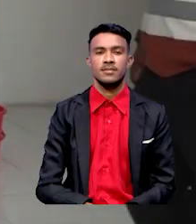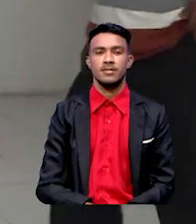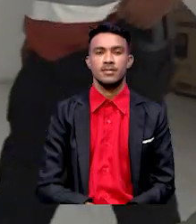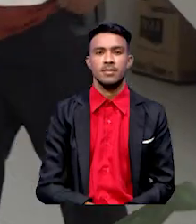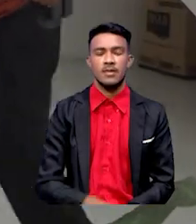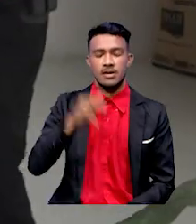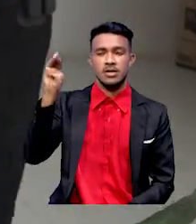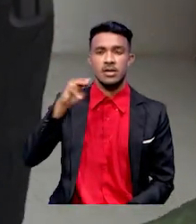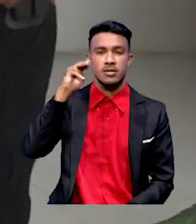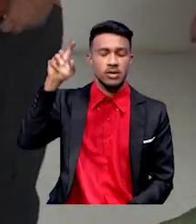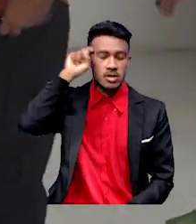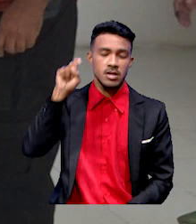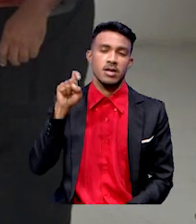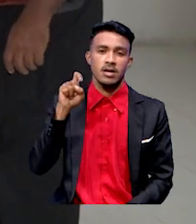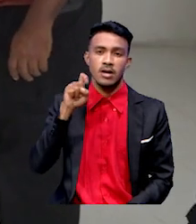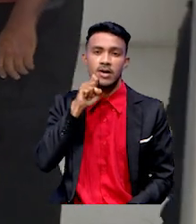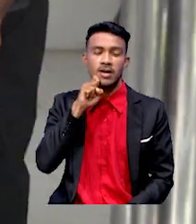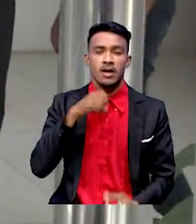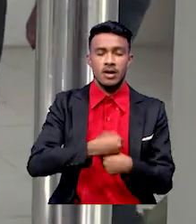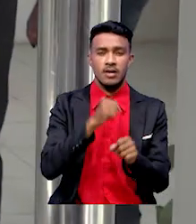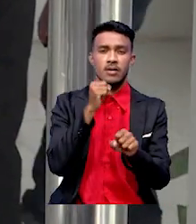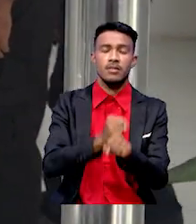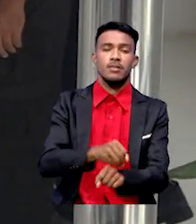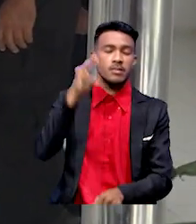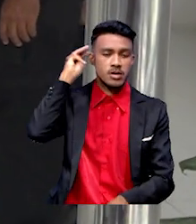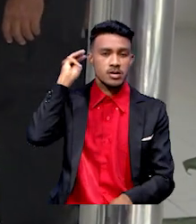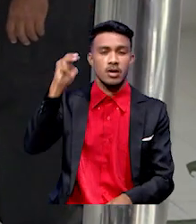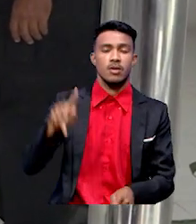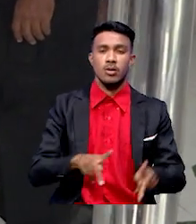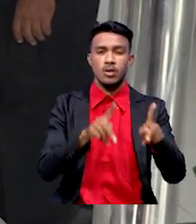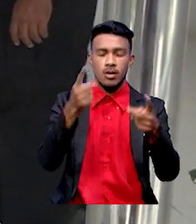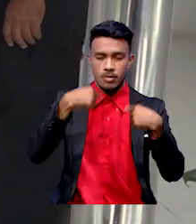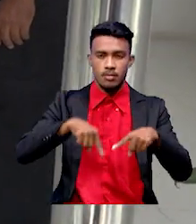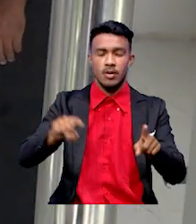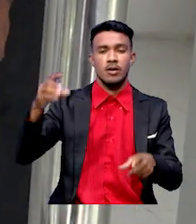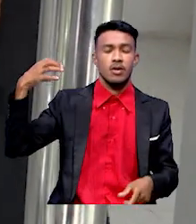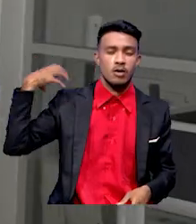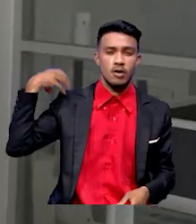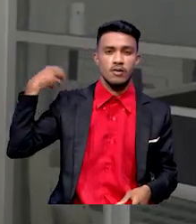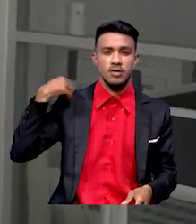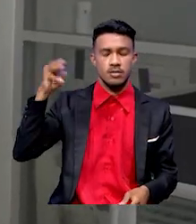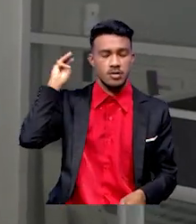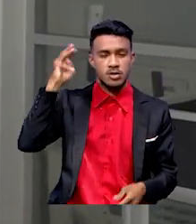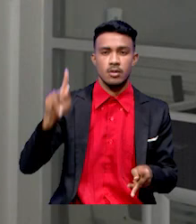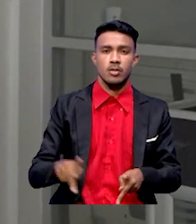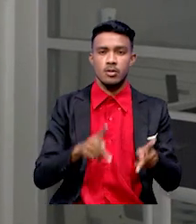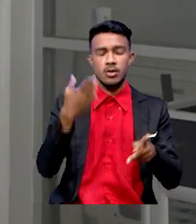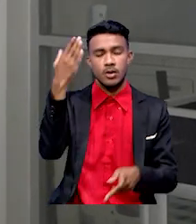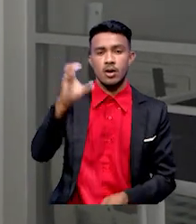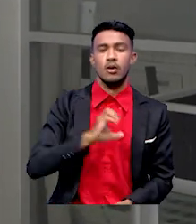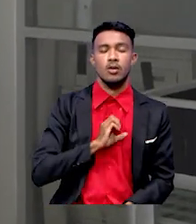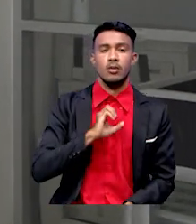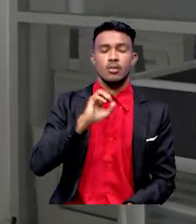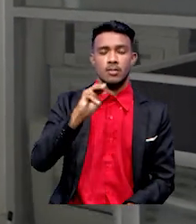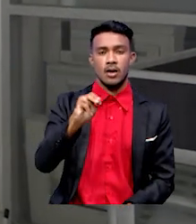Segunda semana ne Kerala Shonana Gushmong cumpre chamada Ministério Público nian podi hakat edifício central Ministério Público iha Kolmera Dili. Afoi na